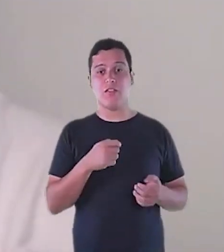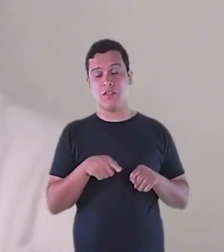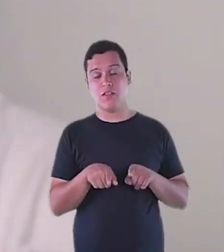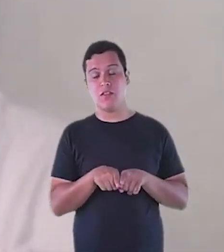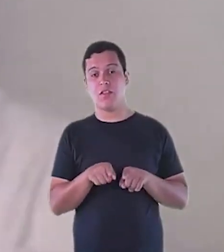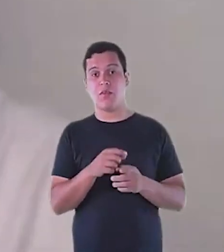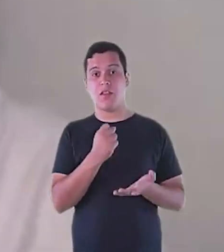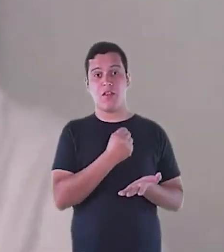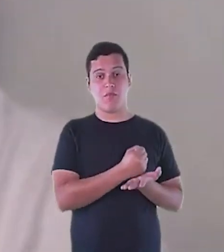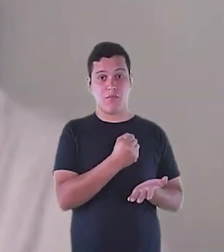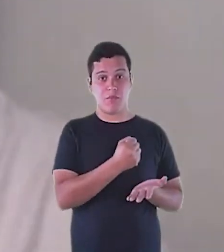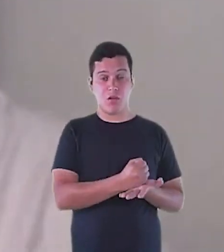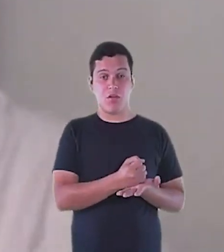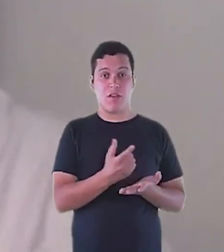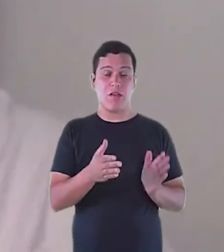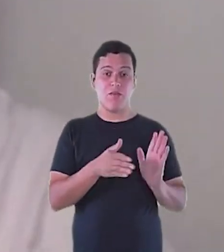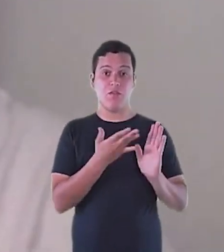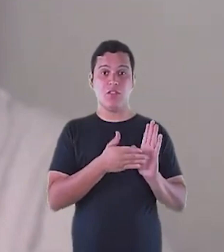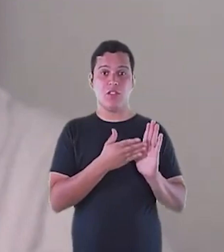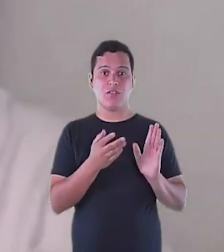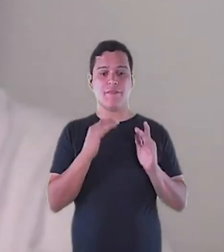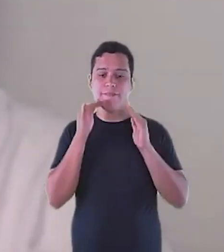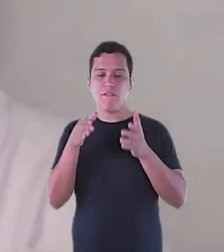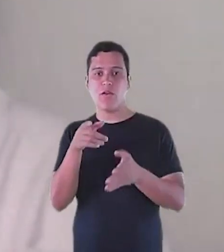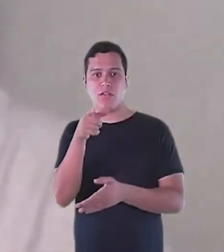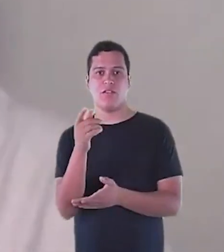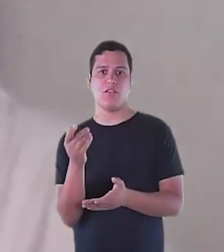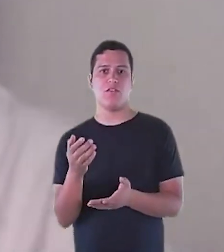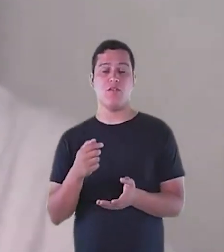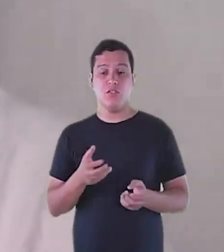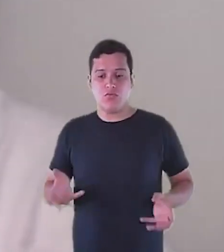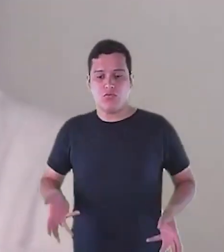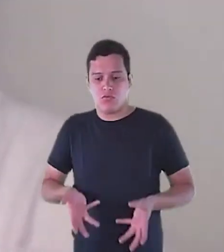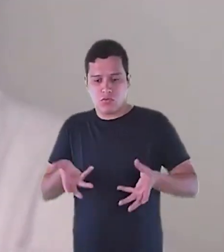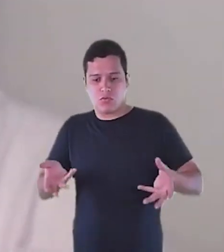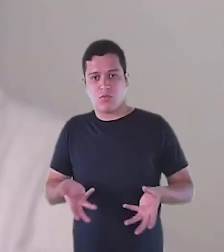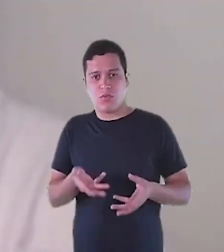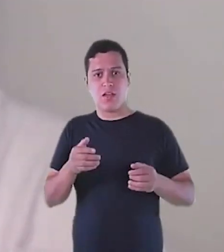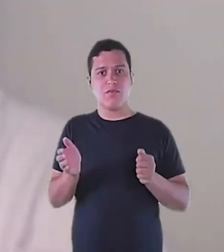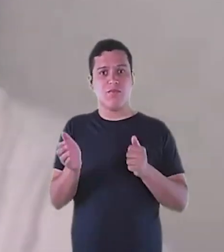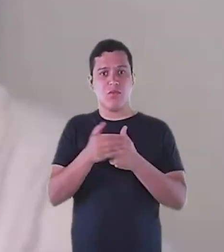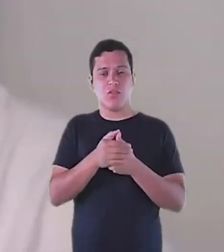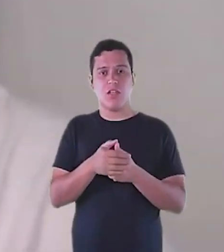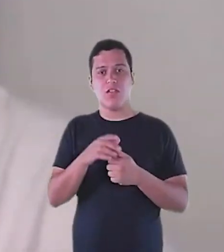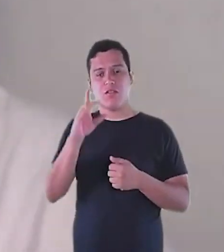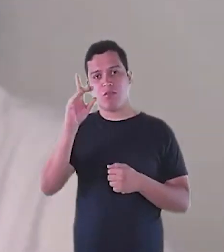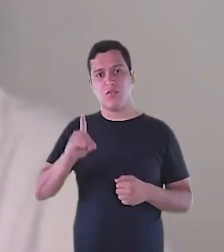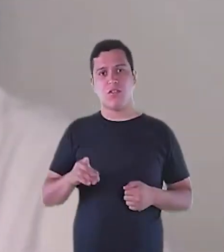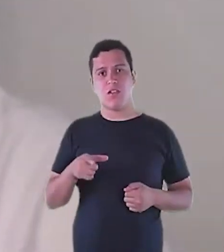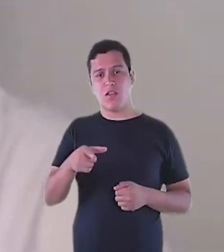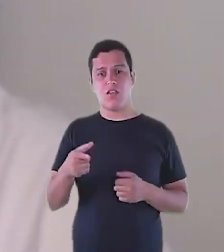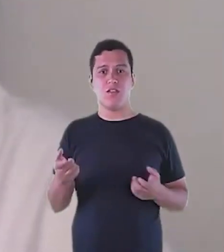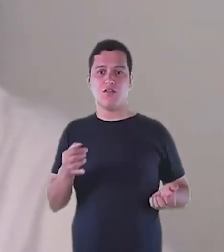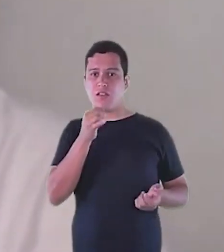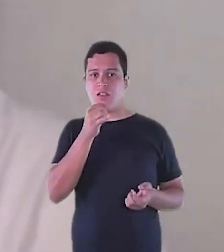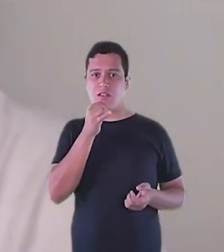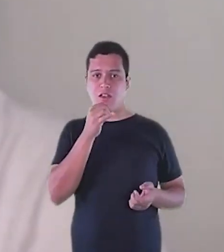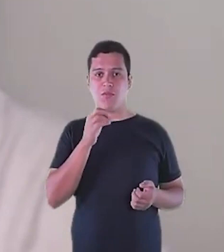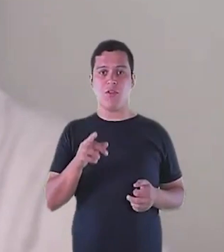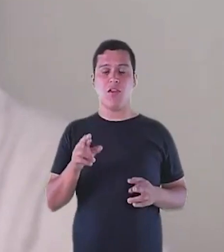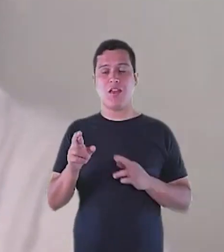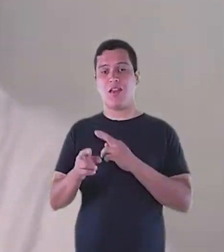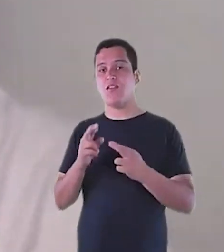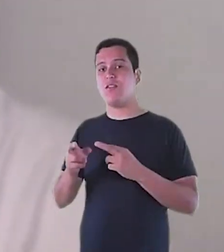abolição, que implantem e estimulem e defendam políticas públicas como o regime de cotas, que